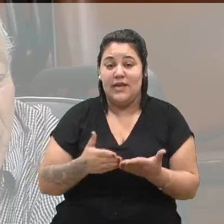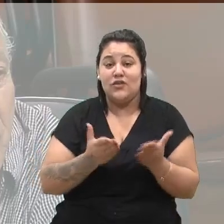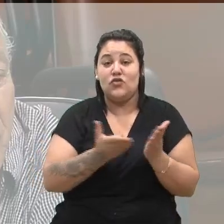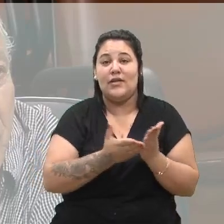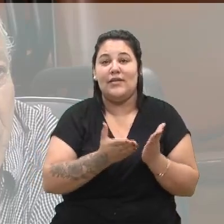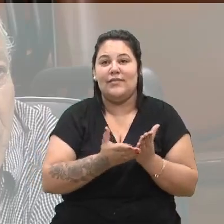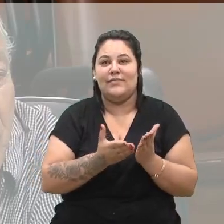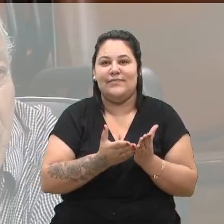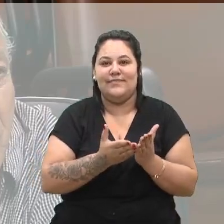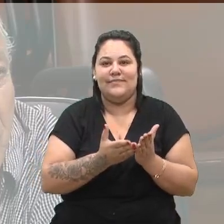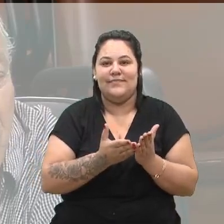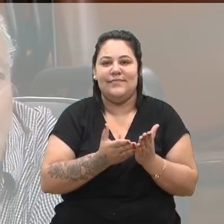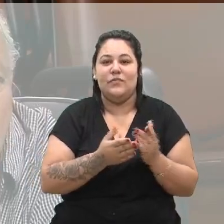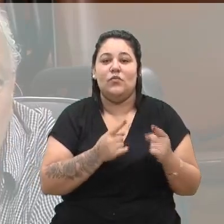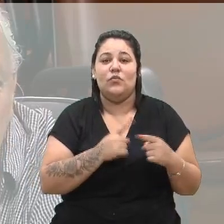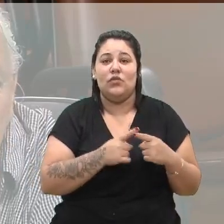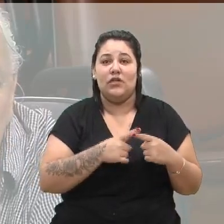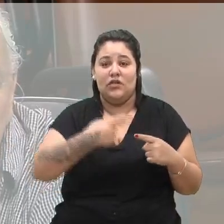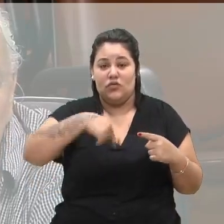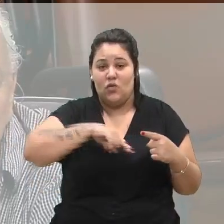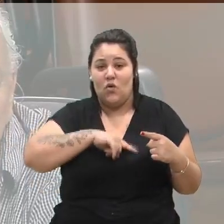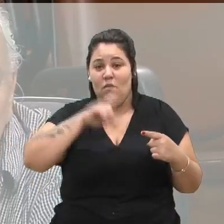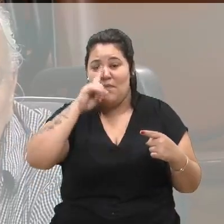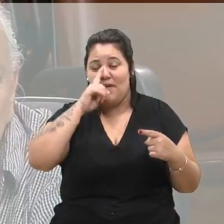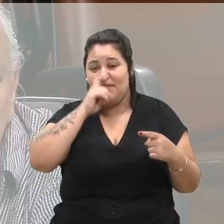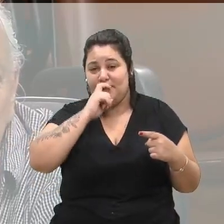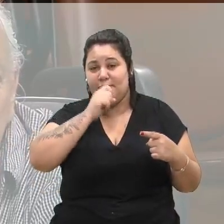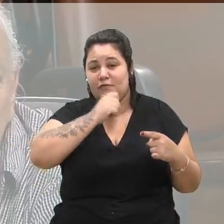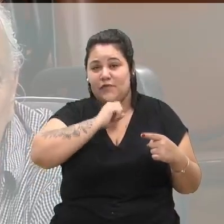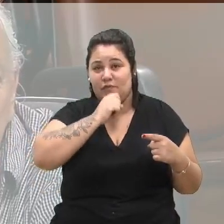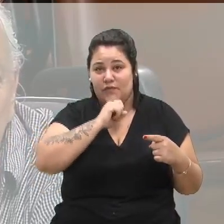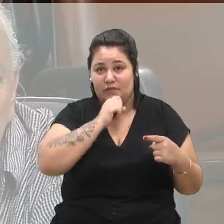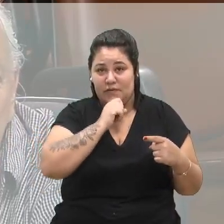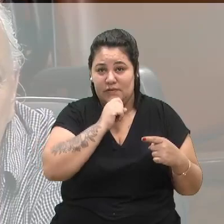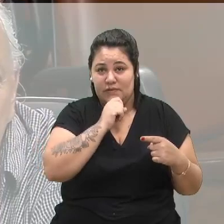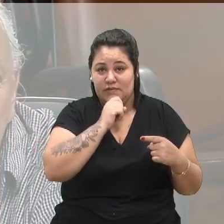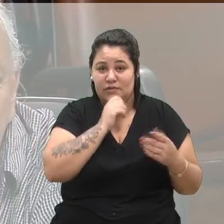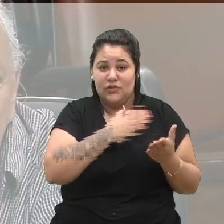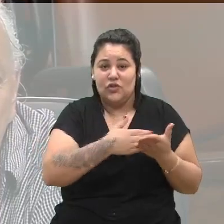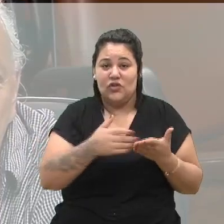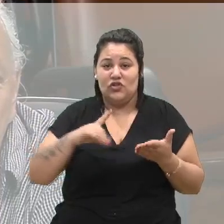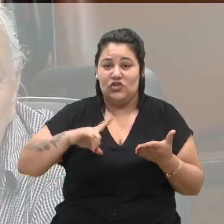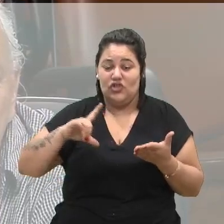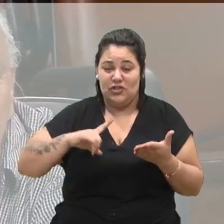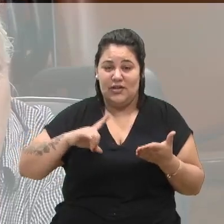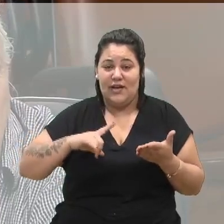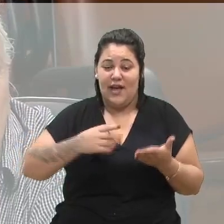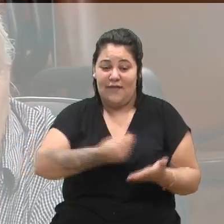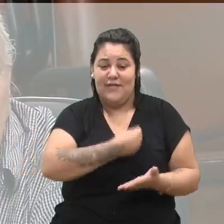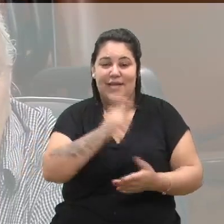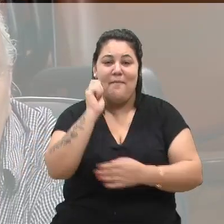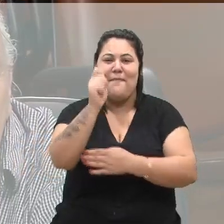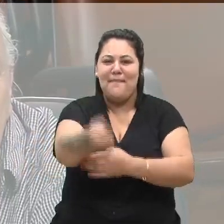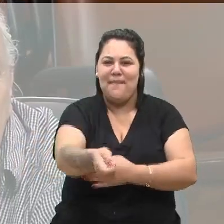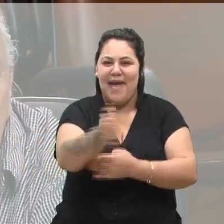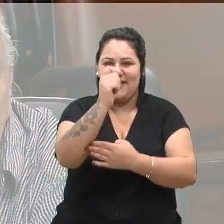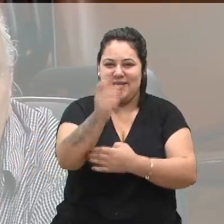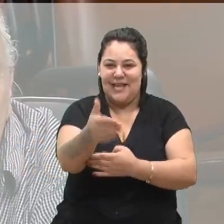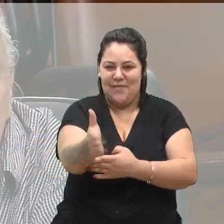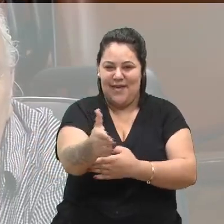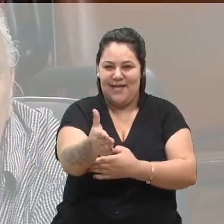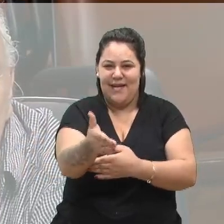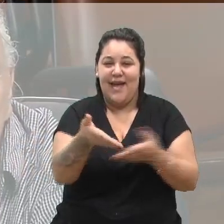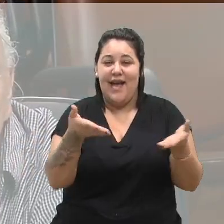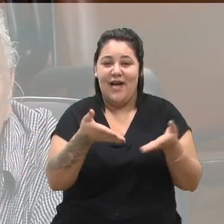Porque os nossos pais, avós, a gente seguia a vida de pescador. Agora foi construído o Instituto Federal aqui na nossa